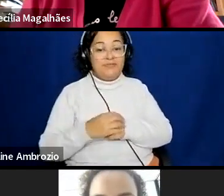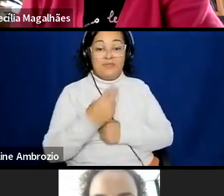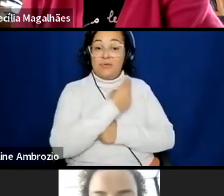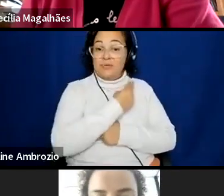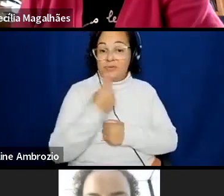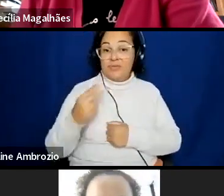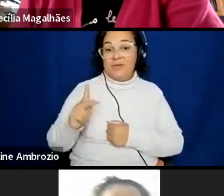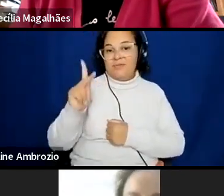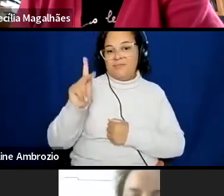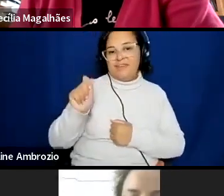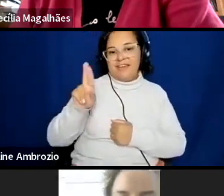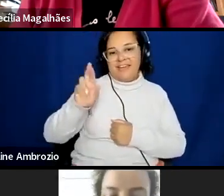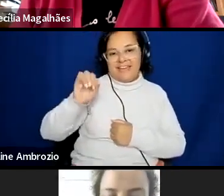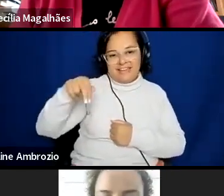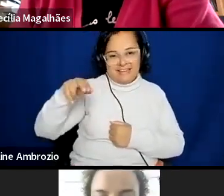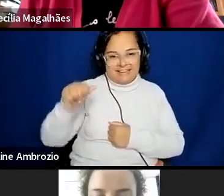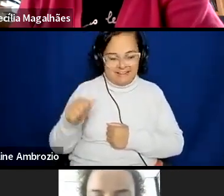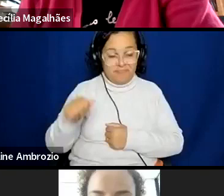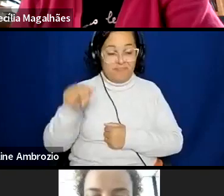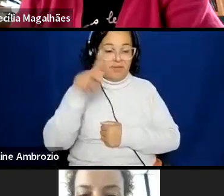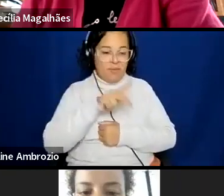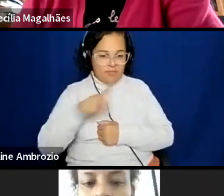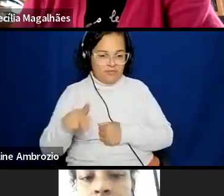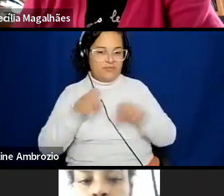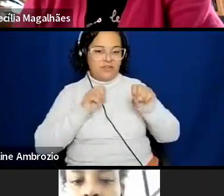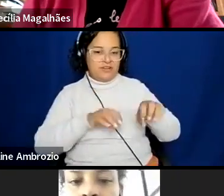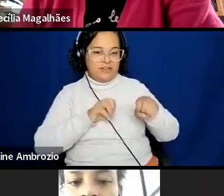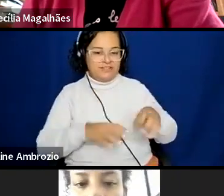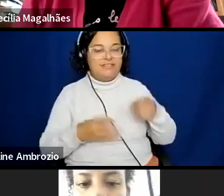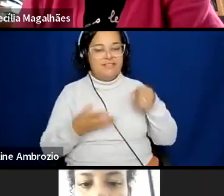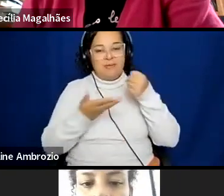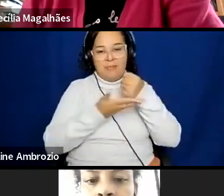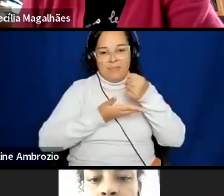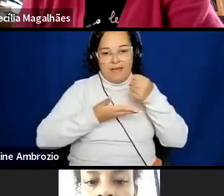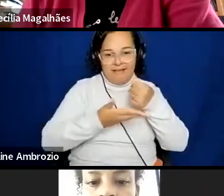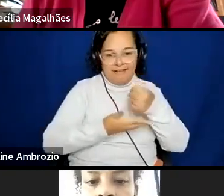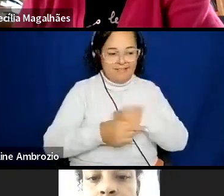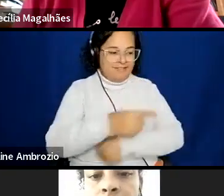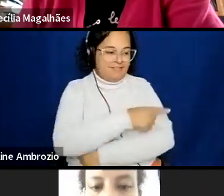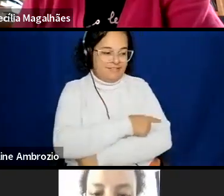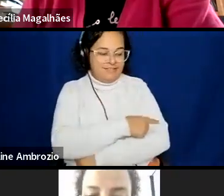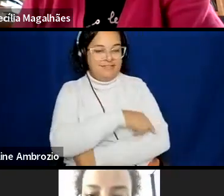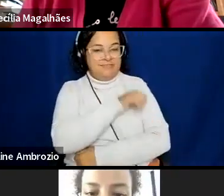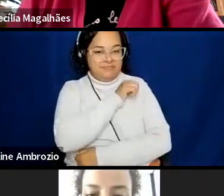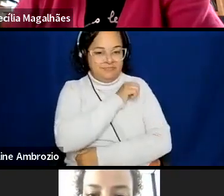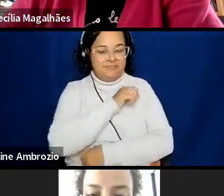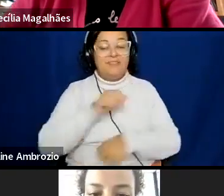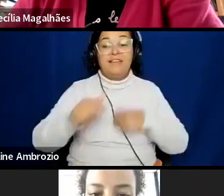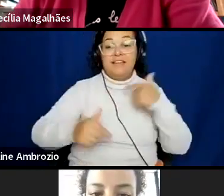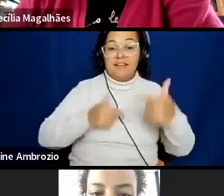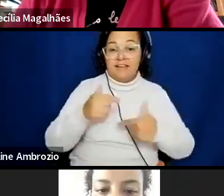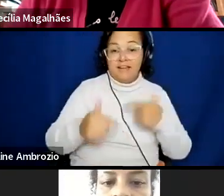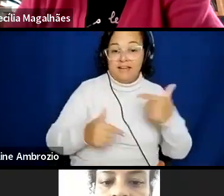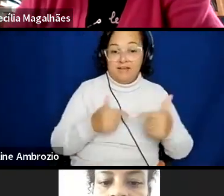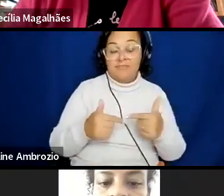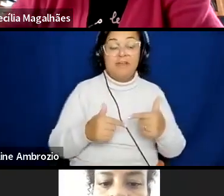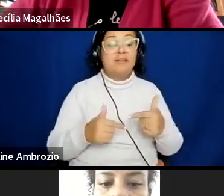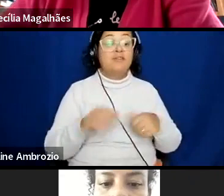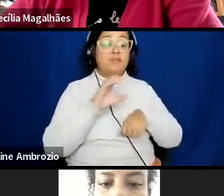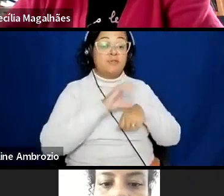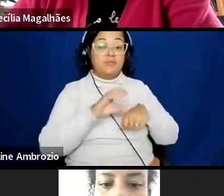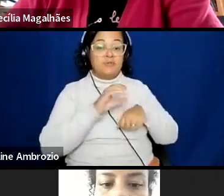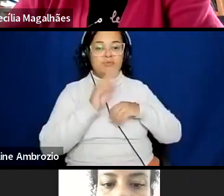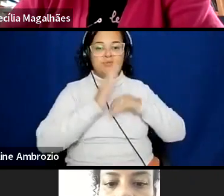Karina, sou Hi. Professora da Educação Básica. Trabalho com a educação do campo, no curso técnico em agroecologia,